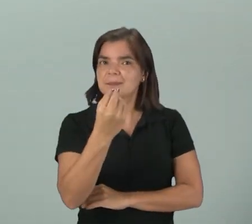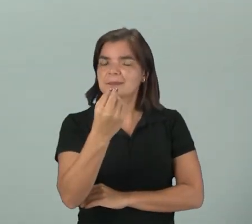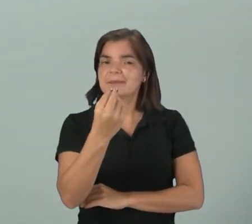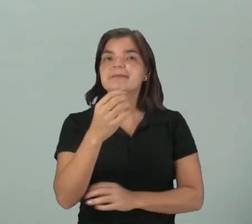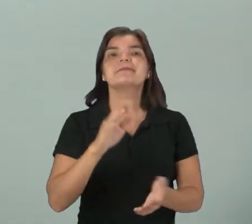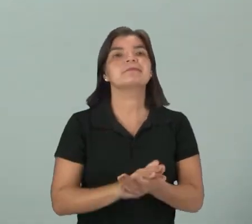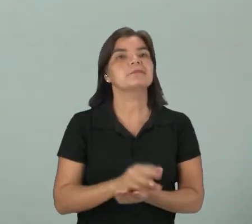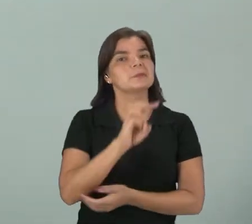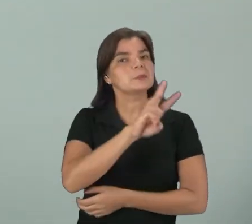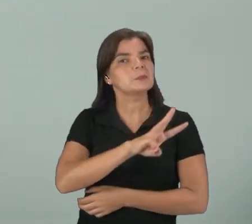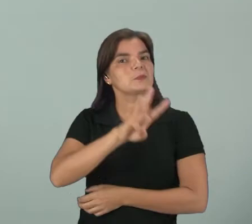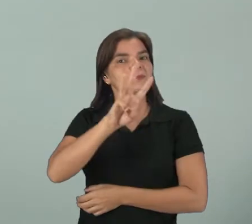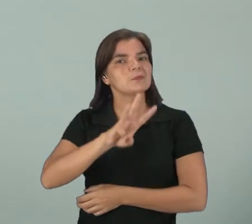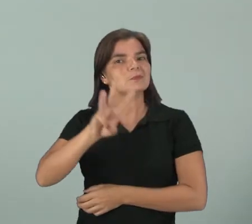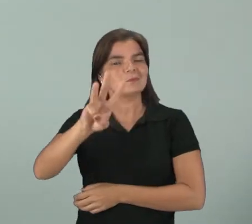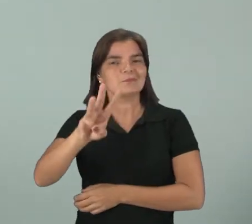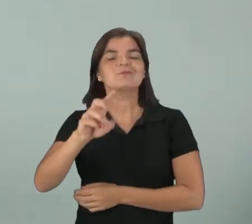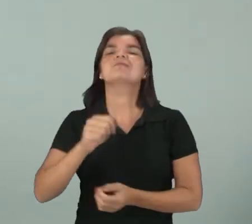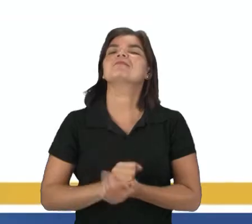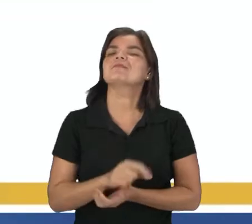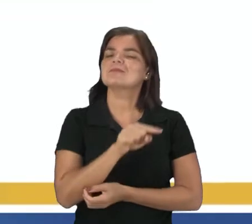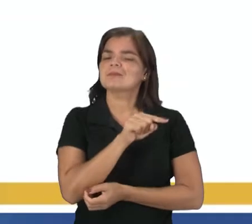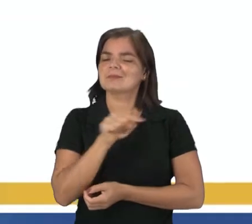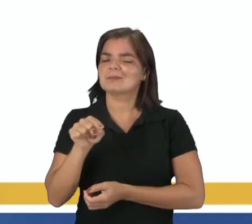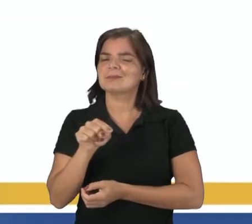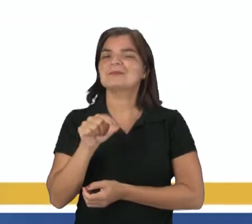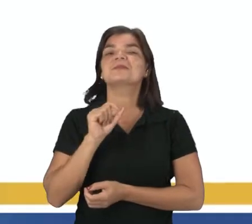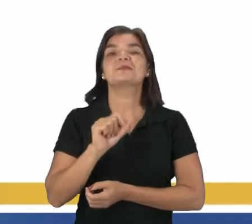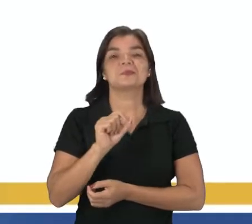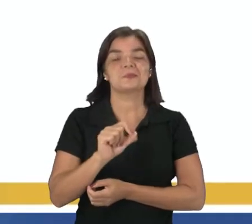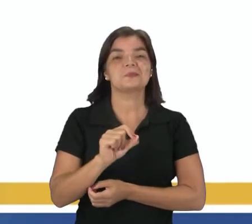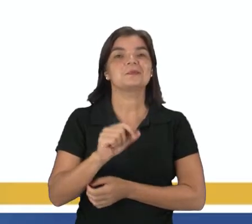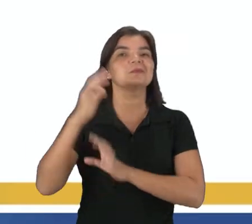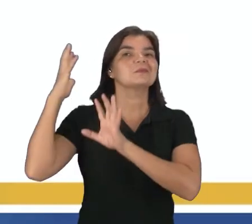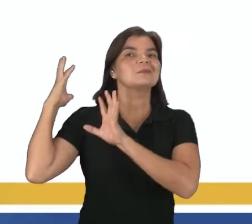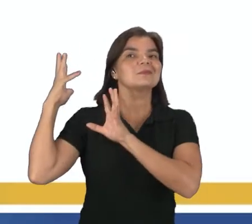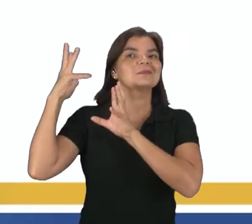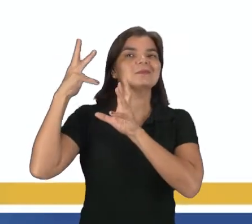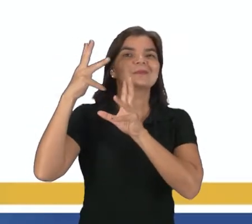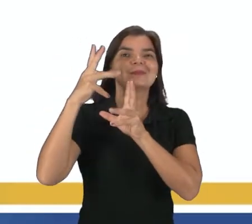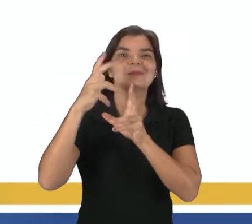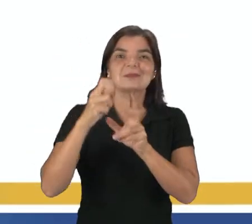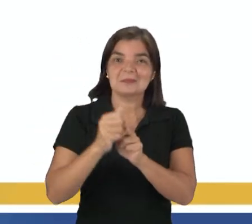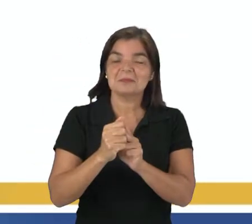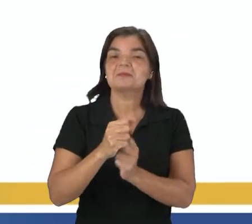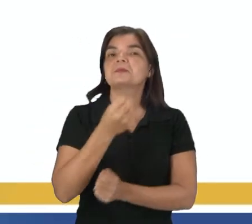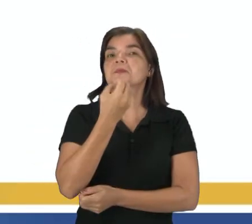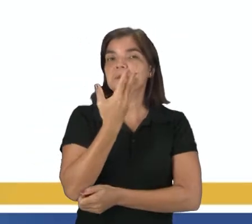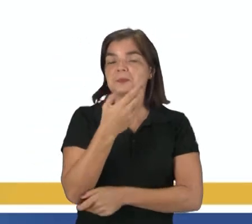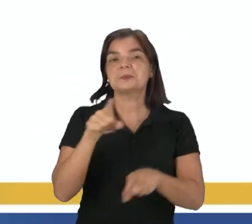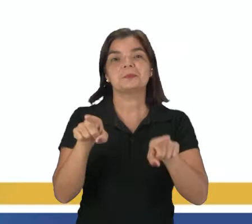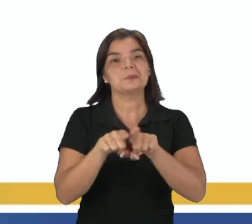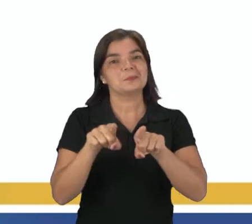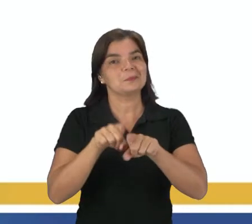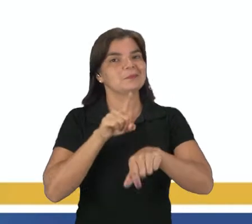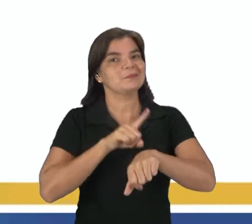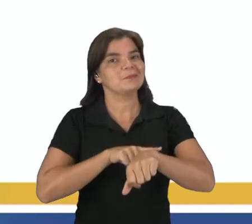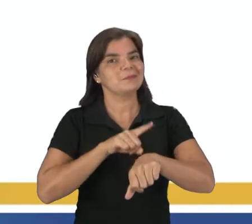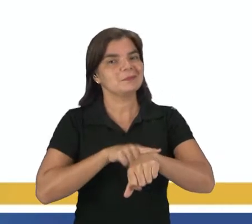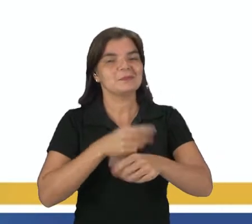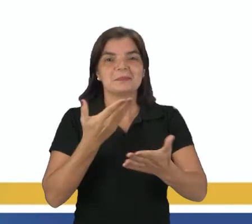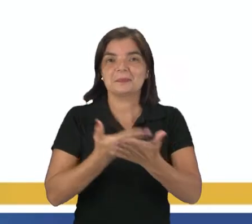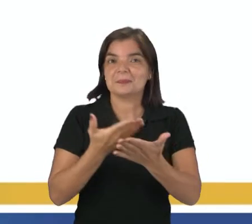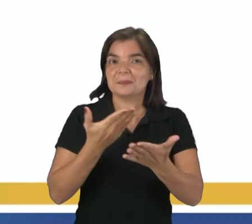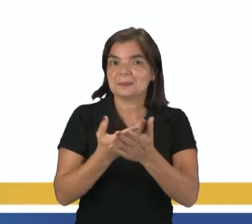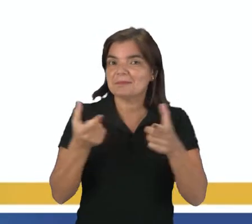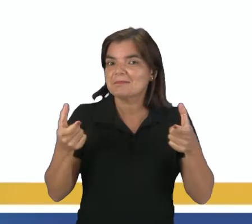esse site que tem aí logo abaixo, ele traz uma linha do tempo fantástica, que se não fosse o tempo que nós temos na nossa